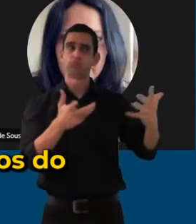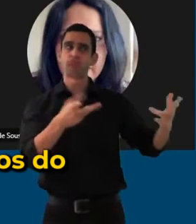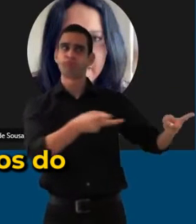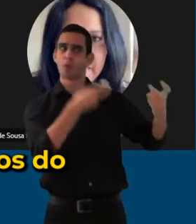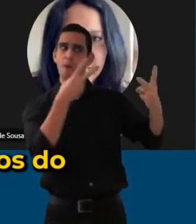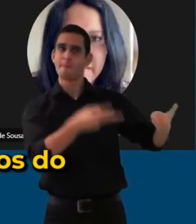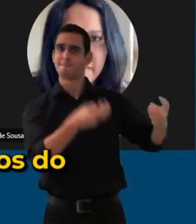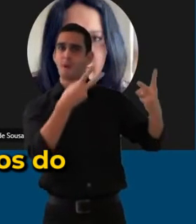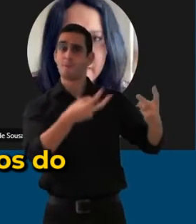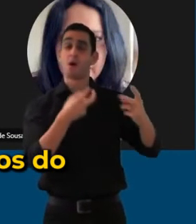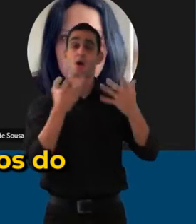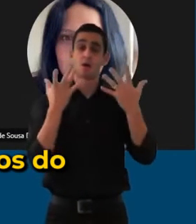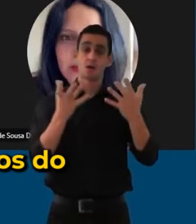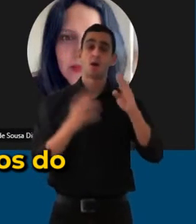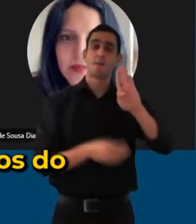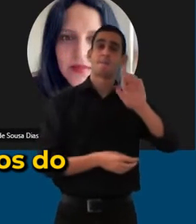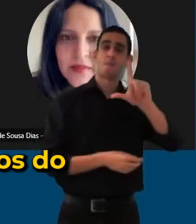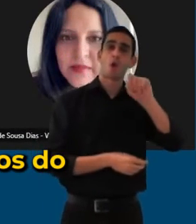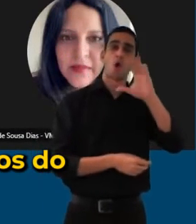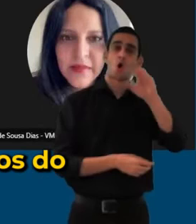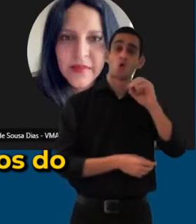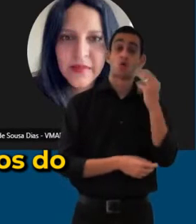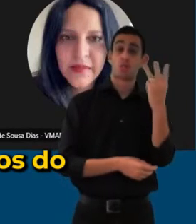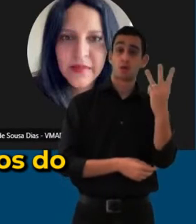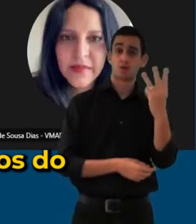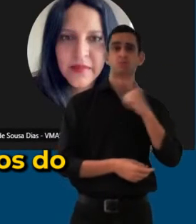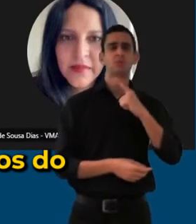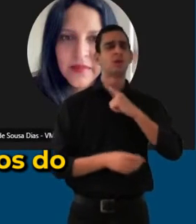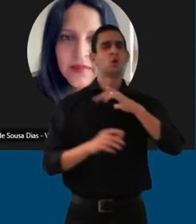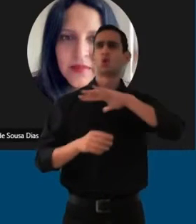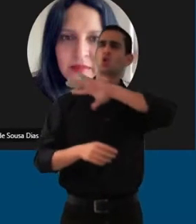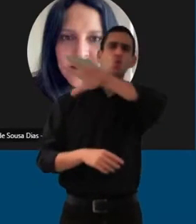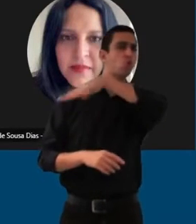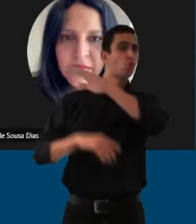Então, a doutora Elaine, a doutora Natália e todos do IBRAM